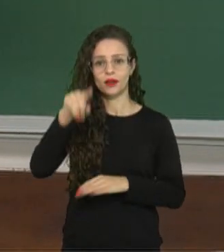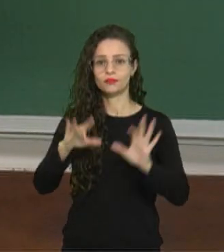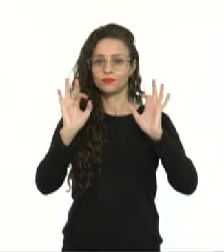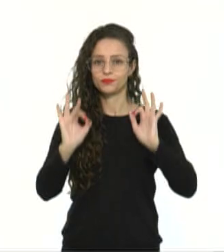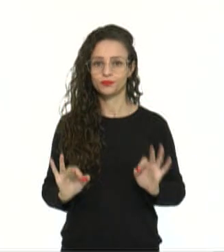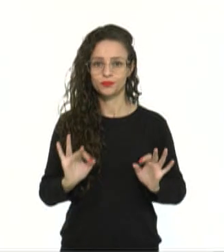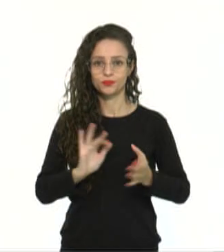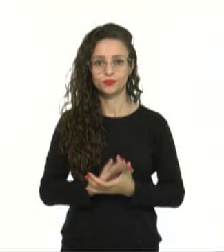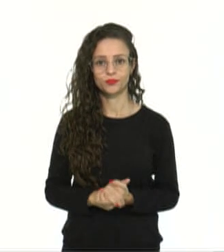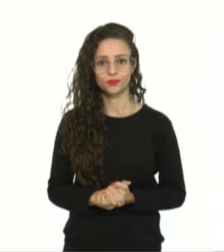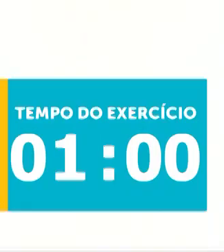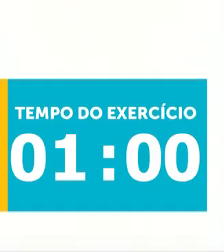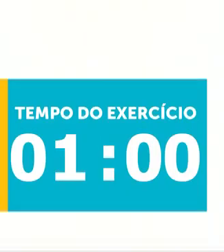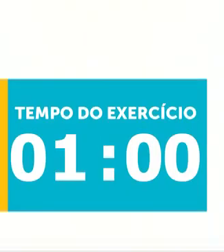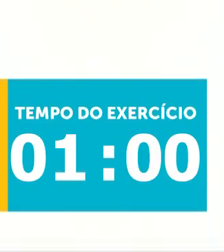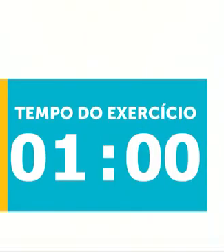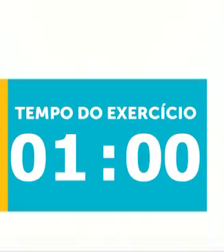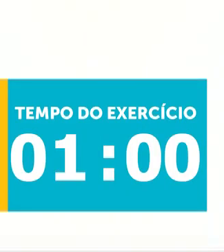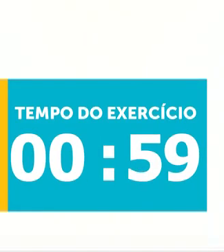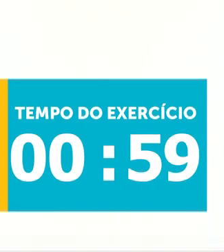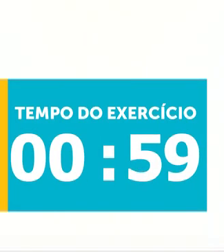correta.